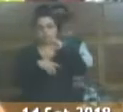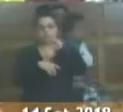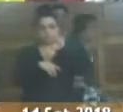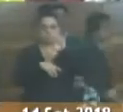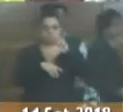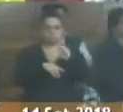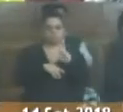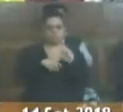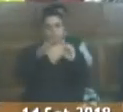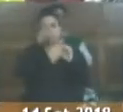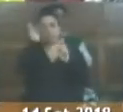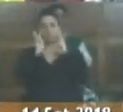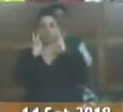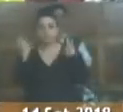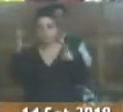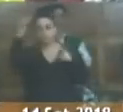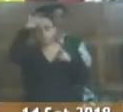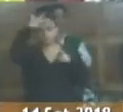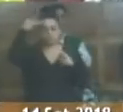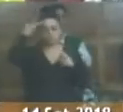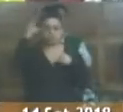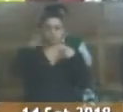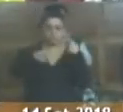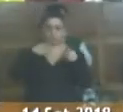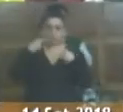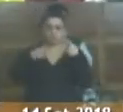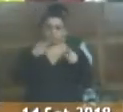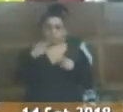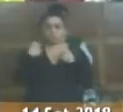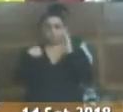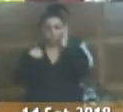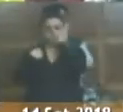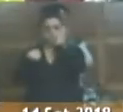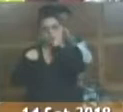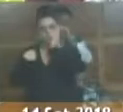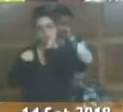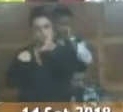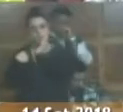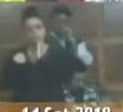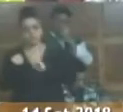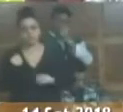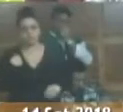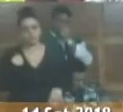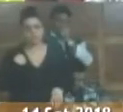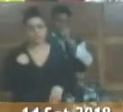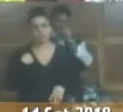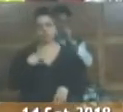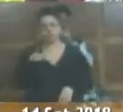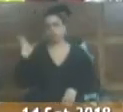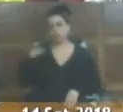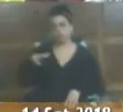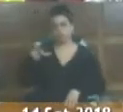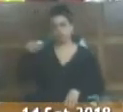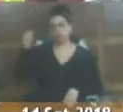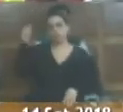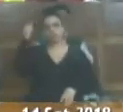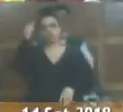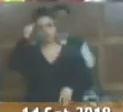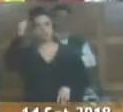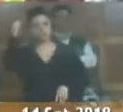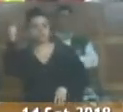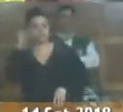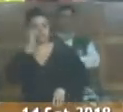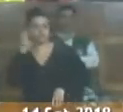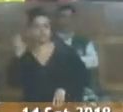Amanda, ver Jaqueline. Eu acho que eu nunca pensei de viver um momento desse, de ver